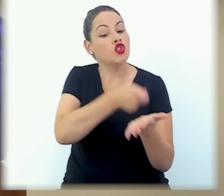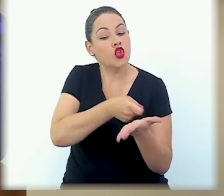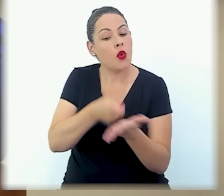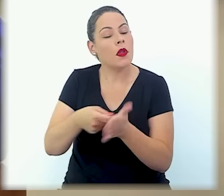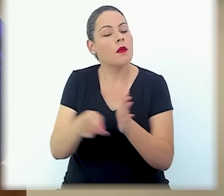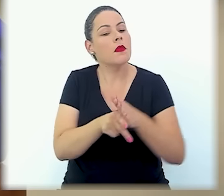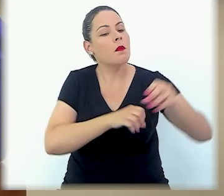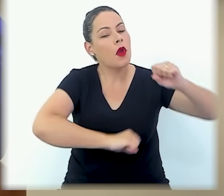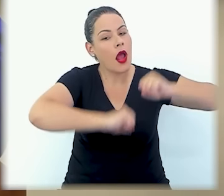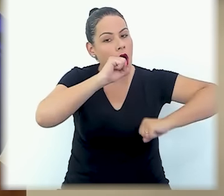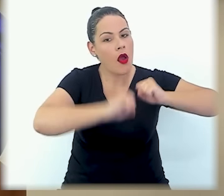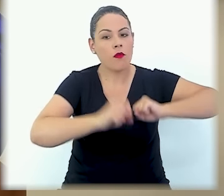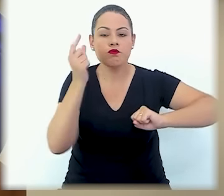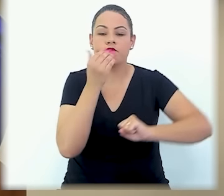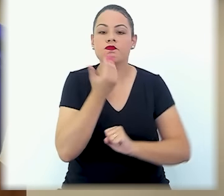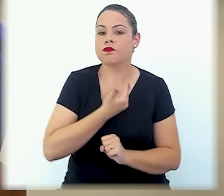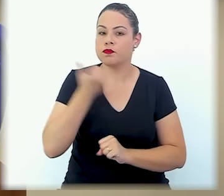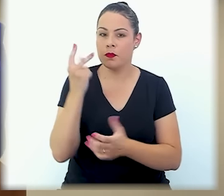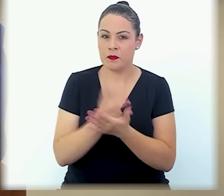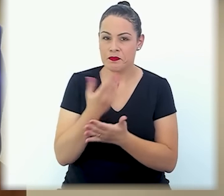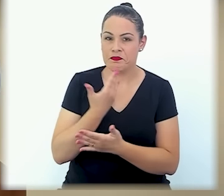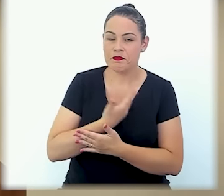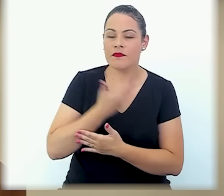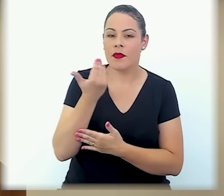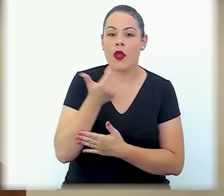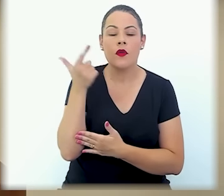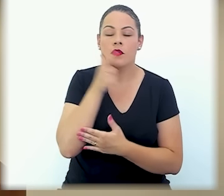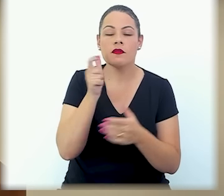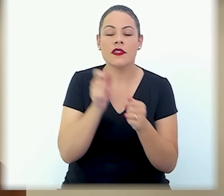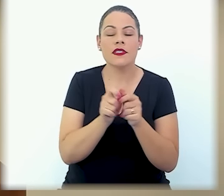a indústria a melhorar cada vez mais